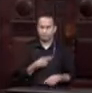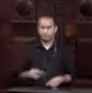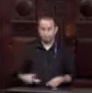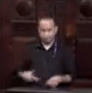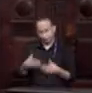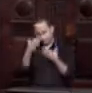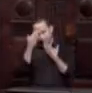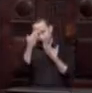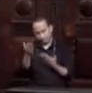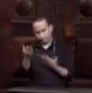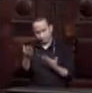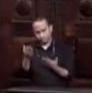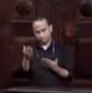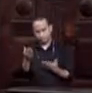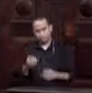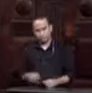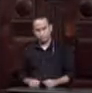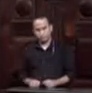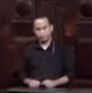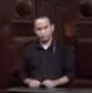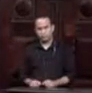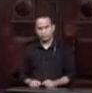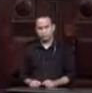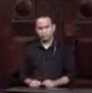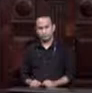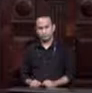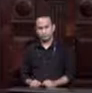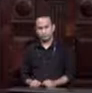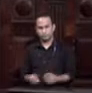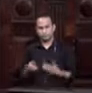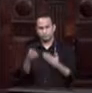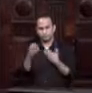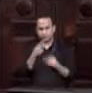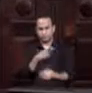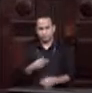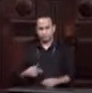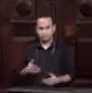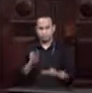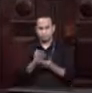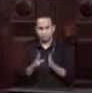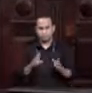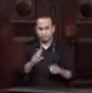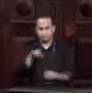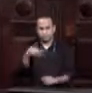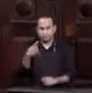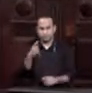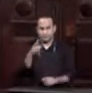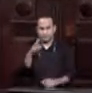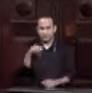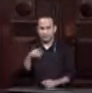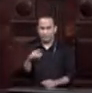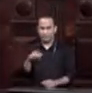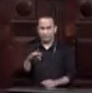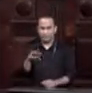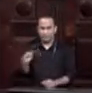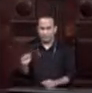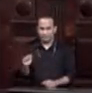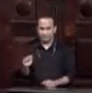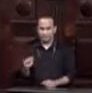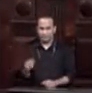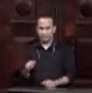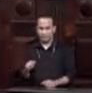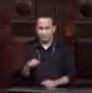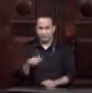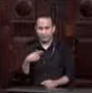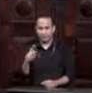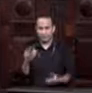Muito obrigado. Senhor presidente, Parabéns. ainda tem pauta. Tem pauta. O trabalho legislativo só acaba depois da pauta. Nós,